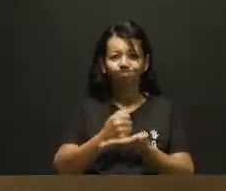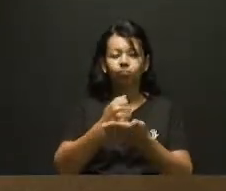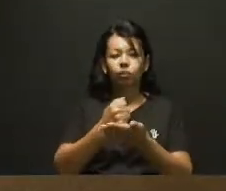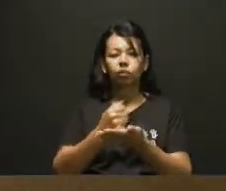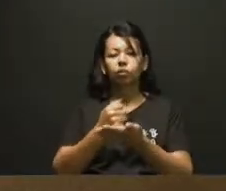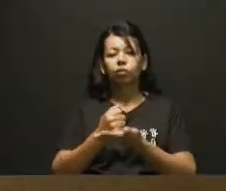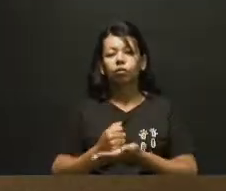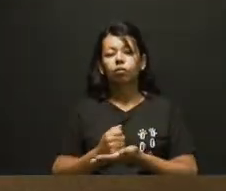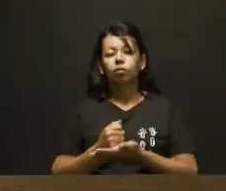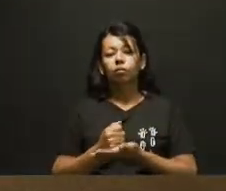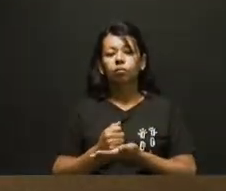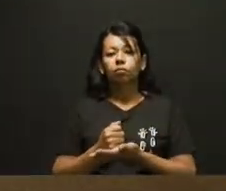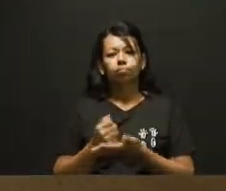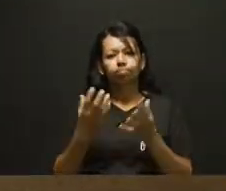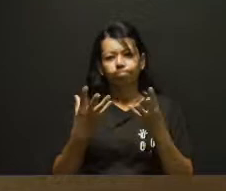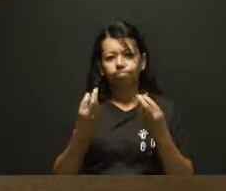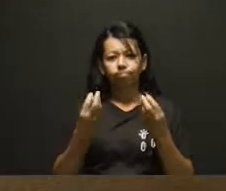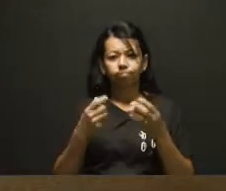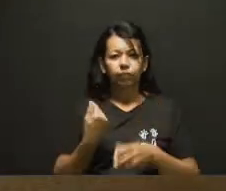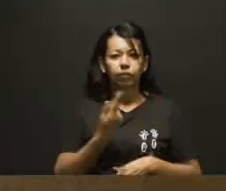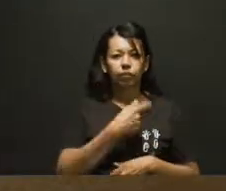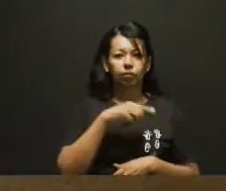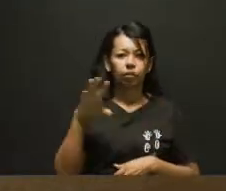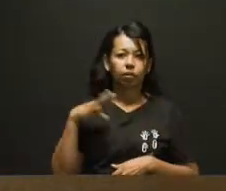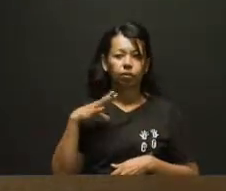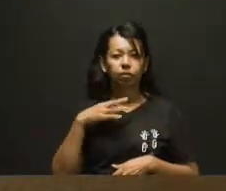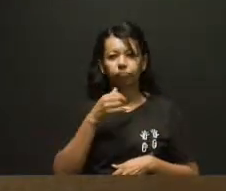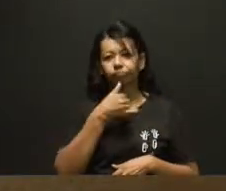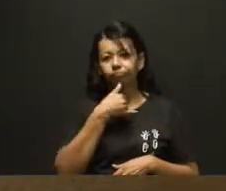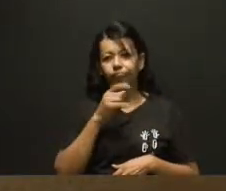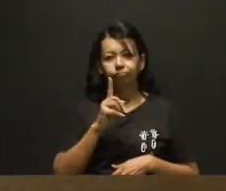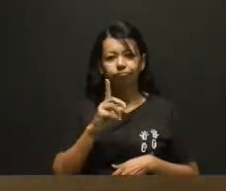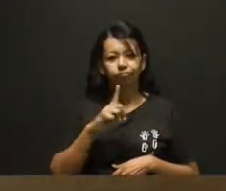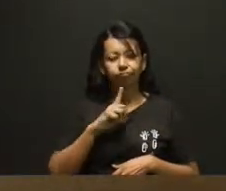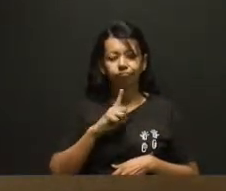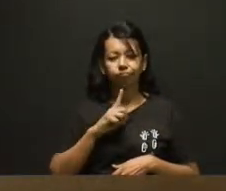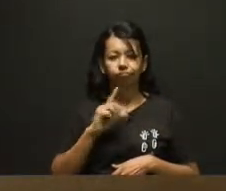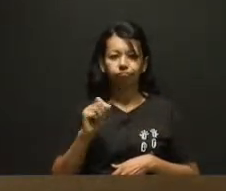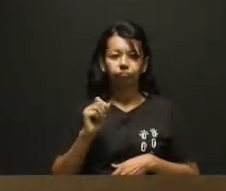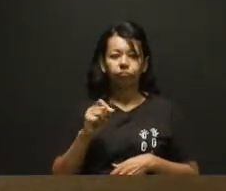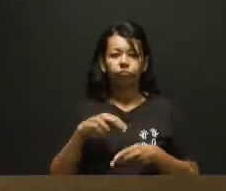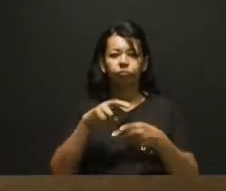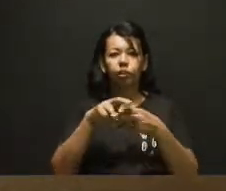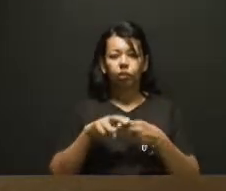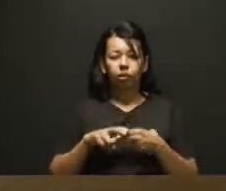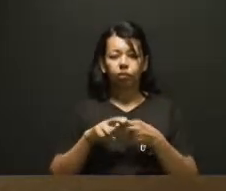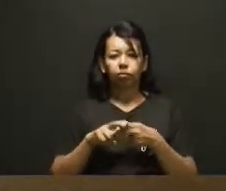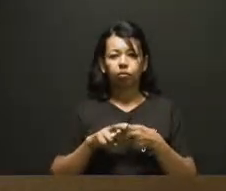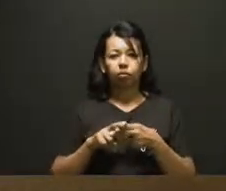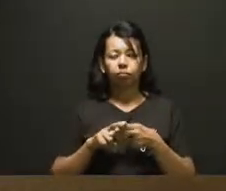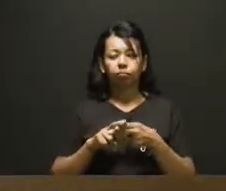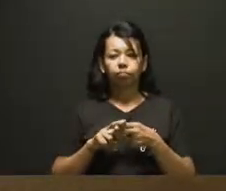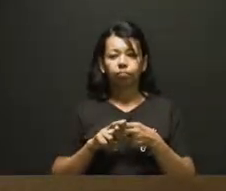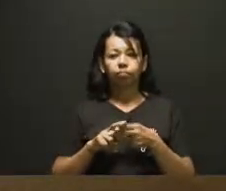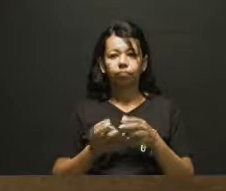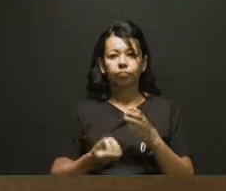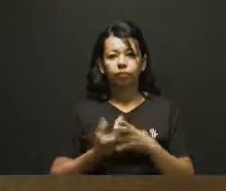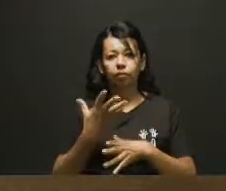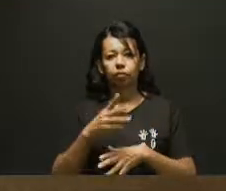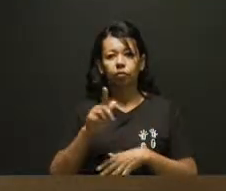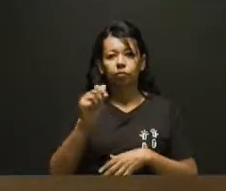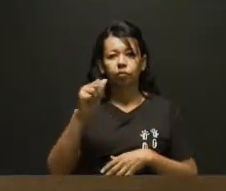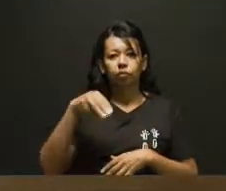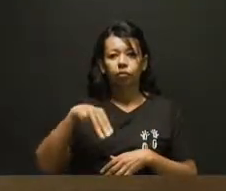infelizmente na nossa cidade a gente não temos isso por isso a formação do campeche